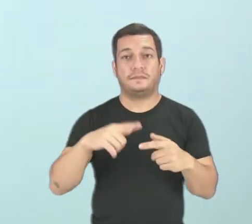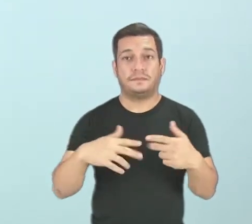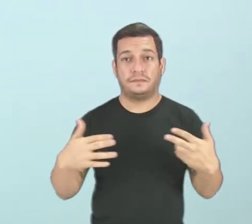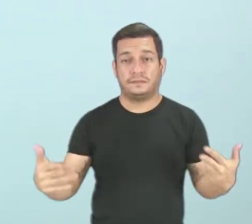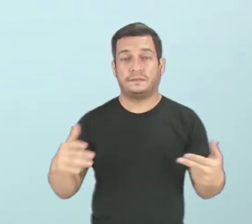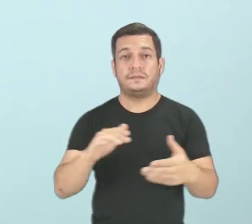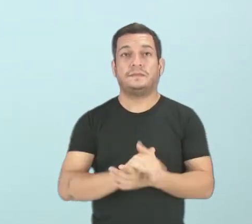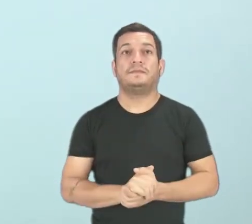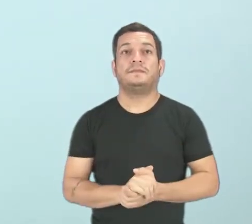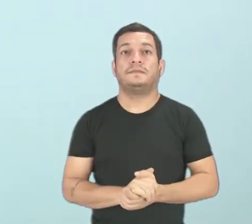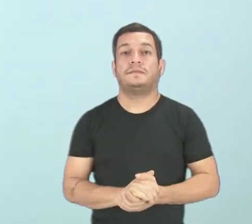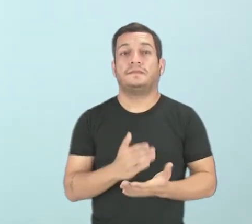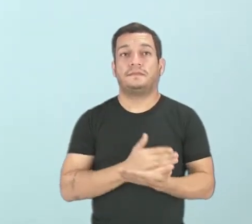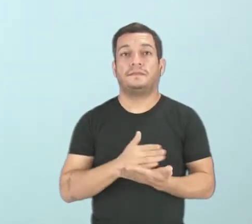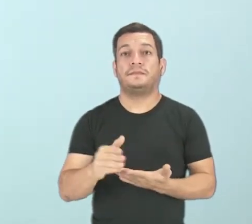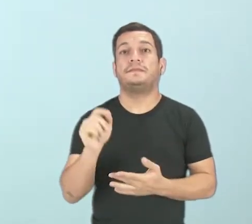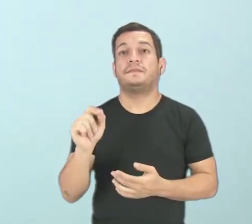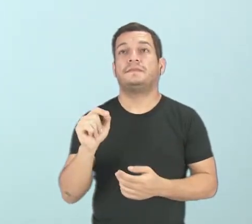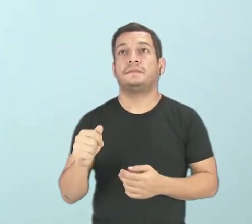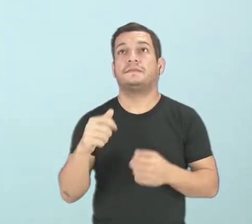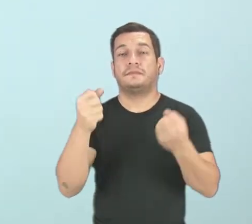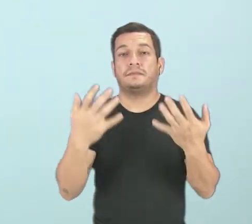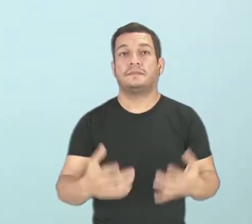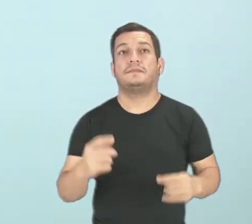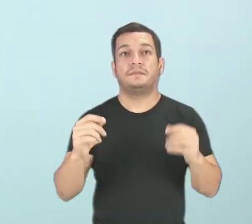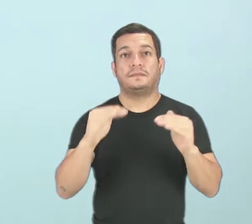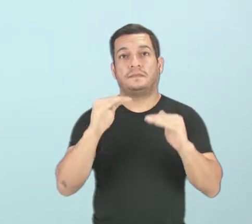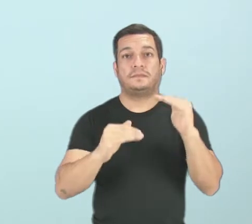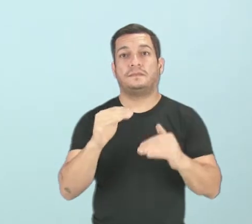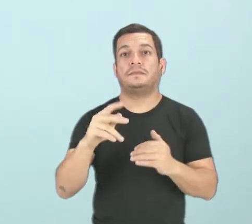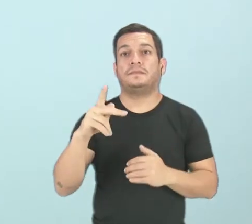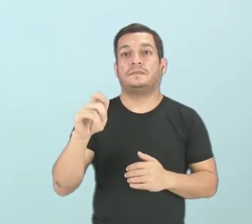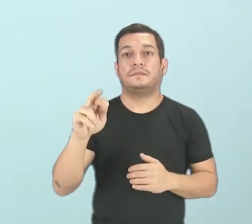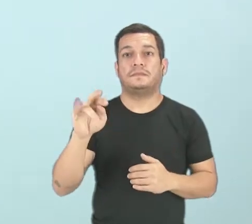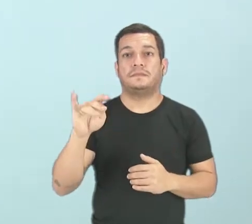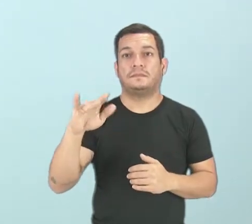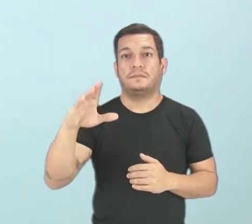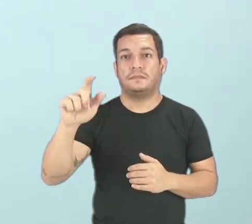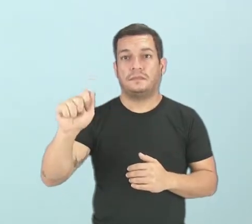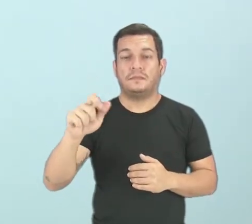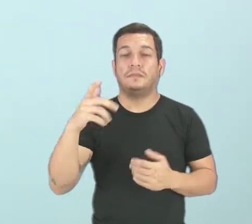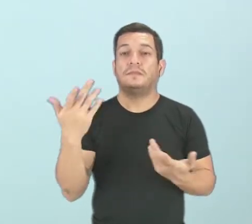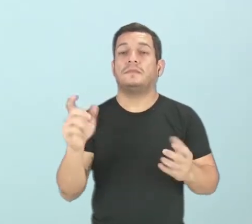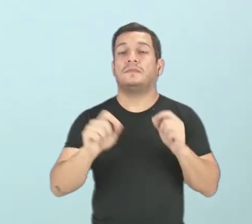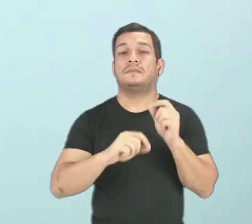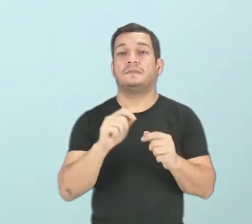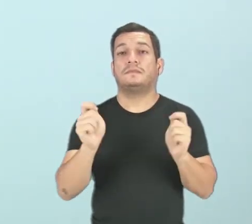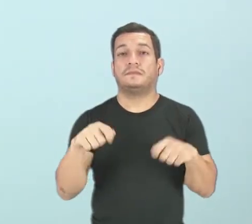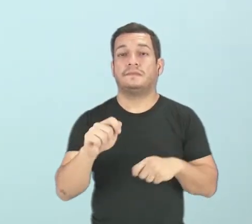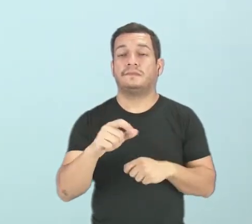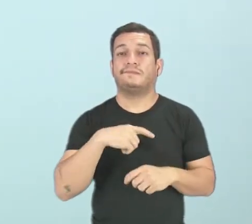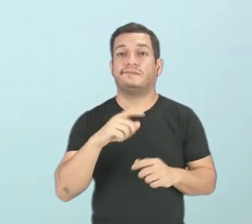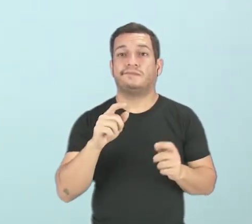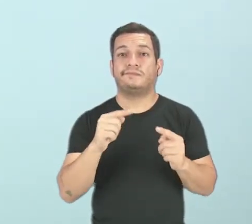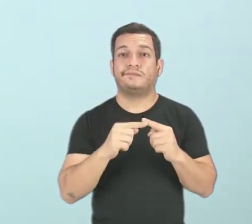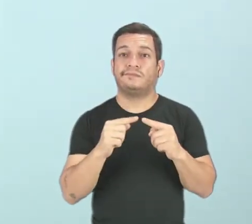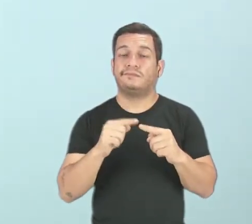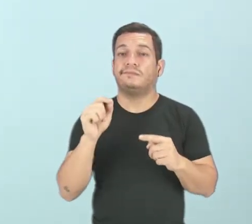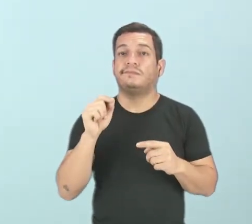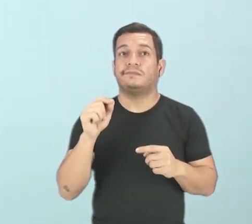de Newton. Vamos começar primeiramente falando do equilíbrio da partícula. Quais são as condições de existência para a gente